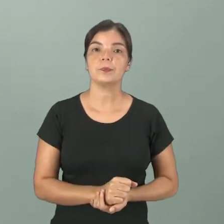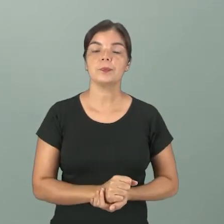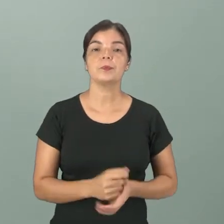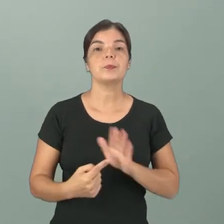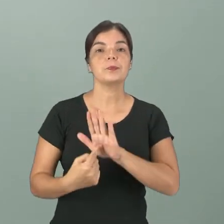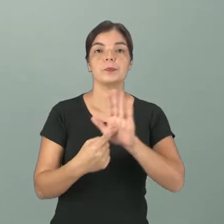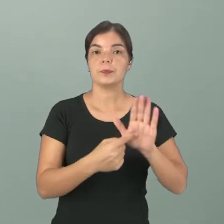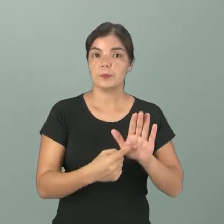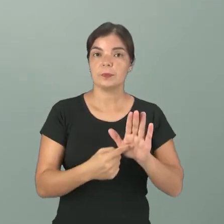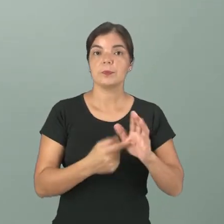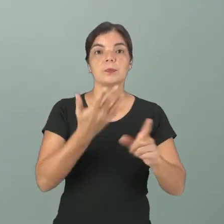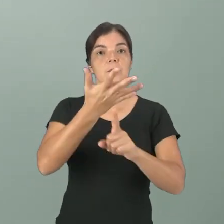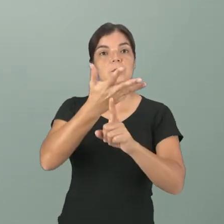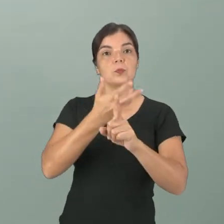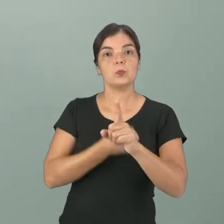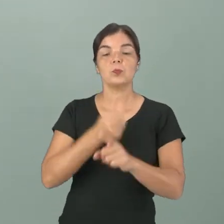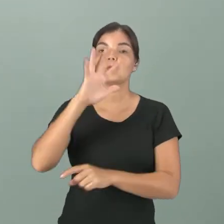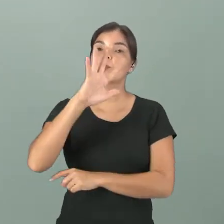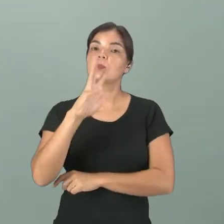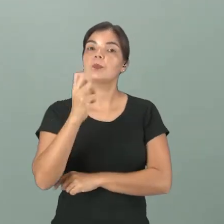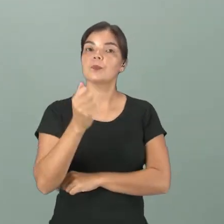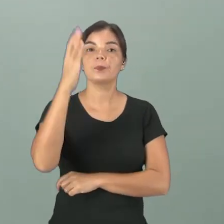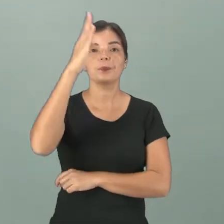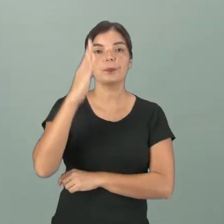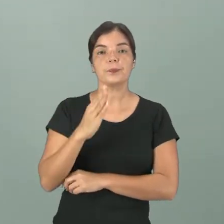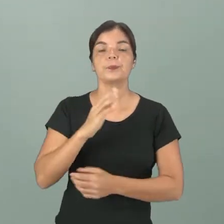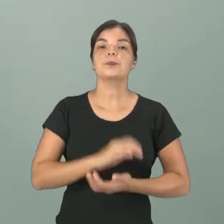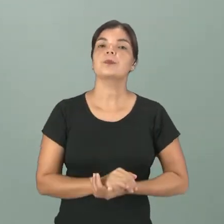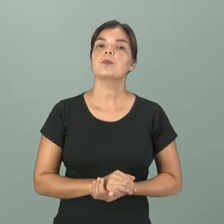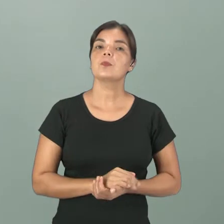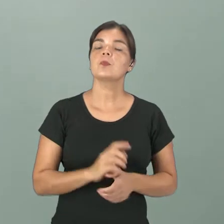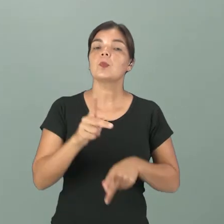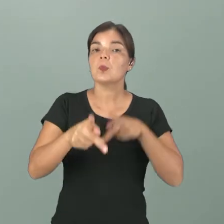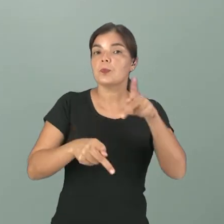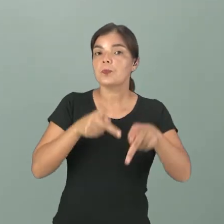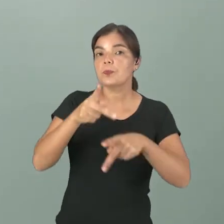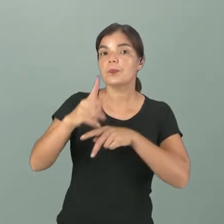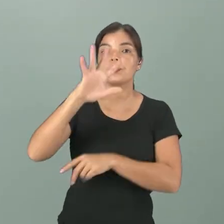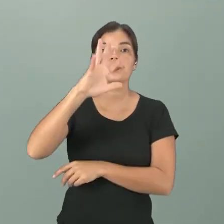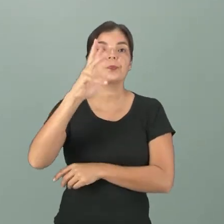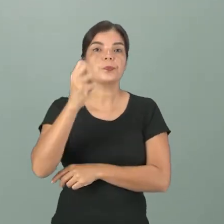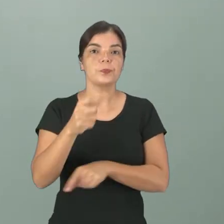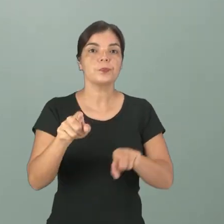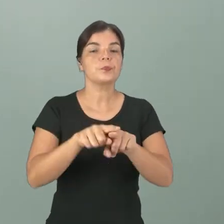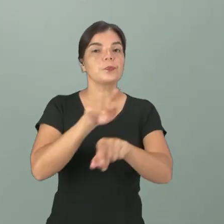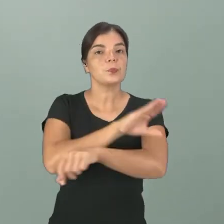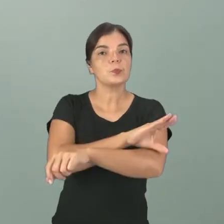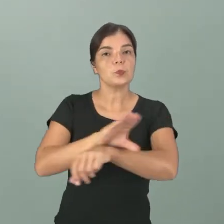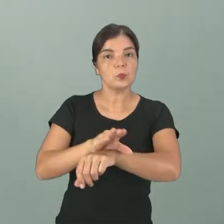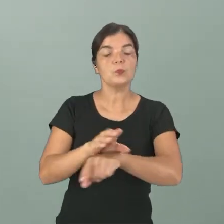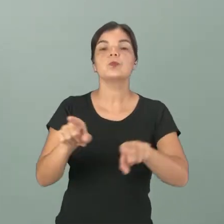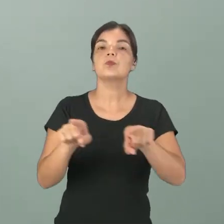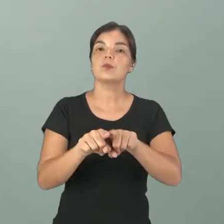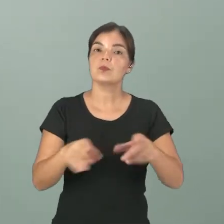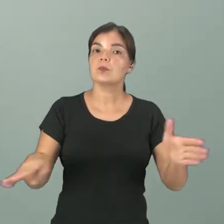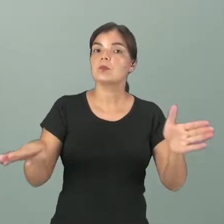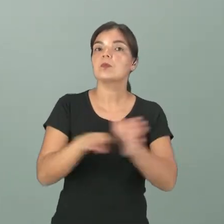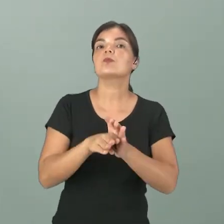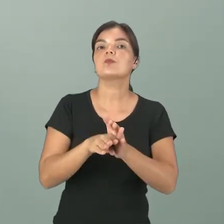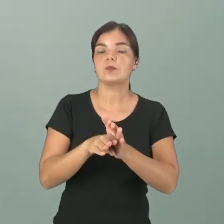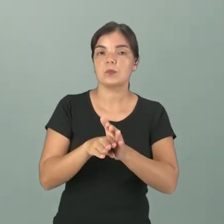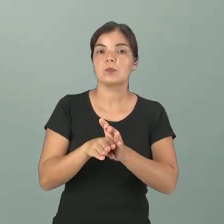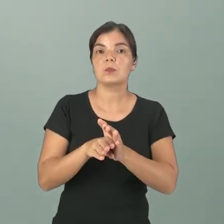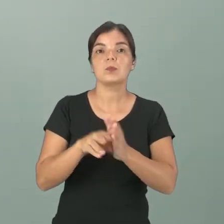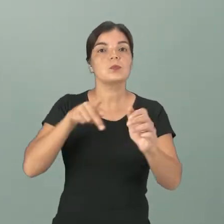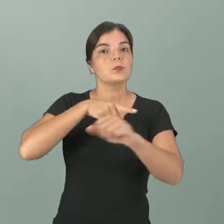as manifestações africanas aqui no Brasil. Como o povo africano, a cultura africana